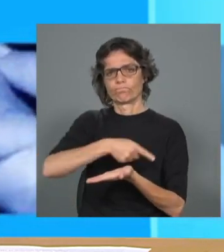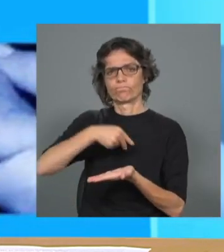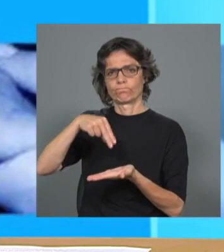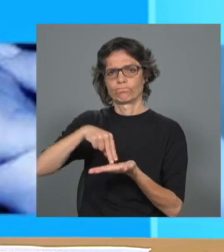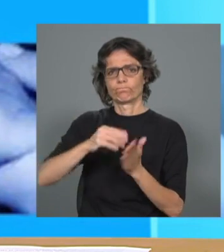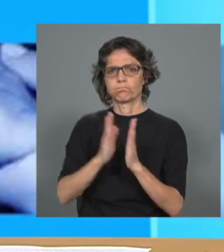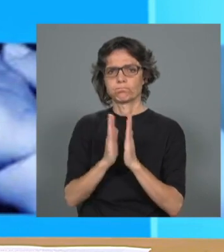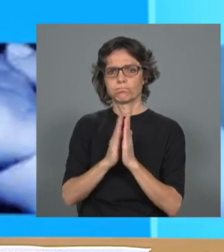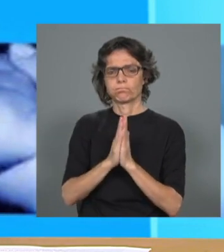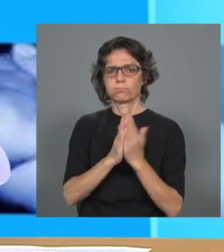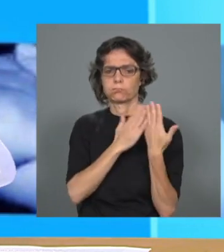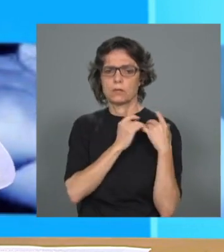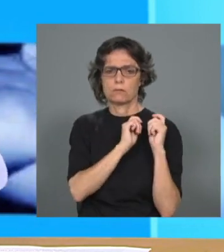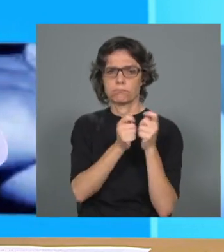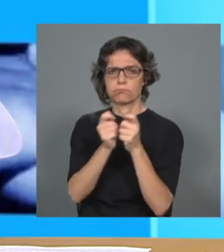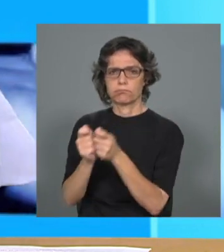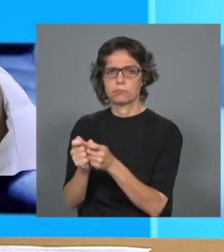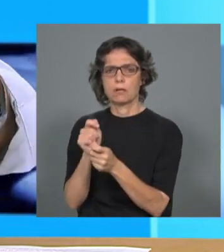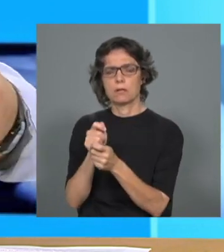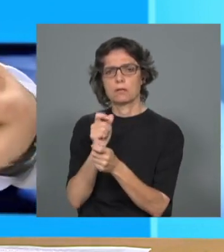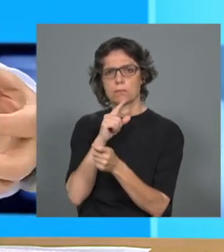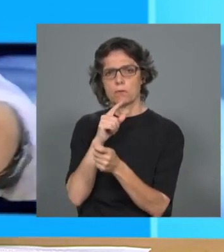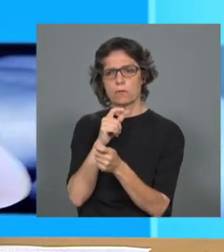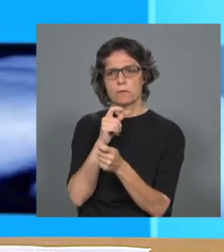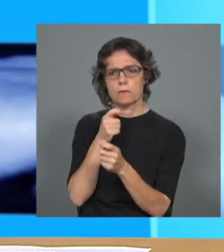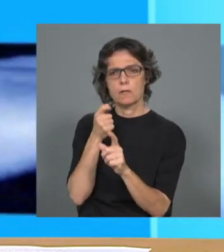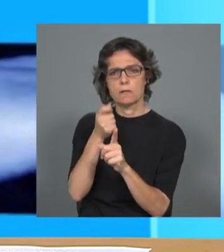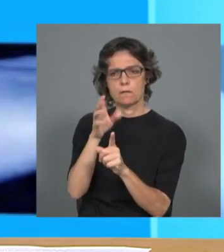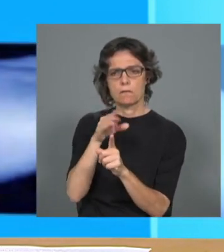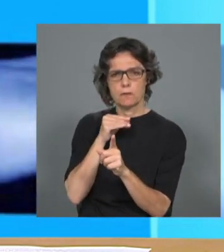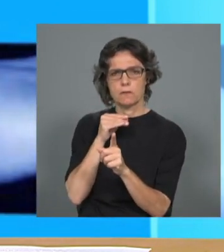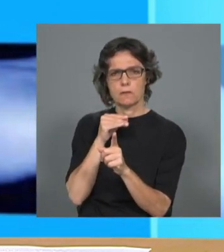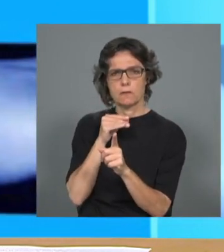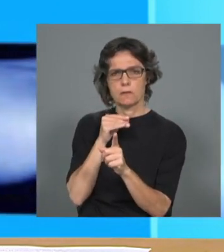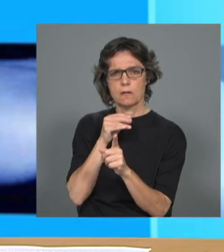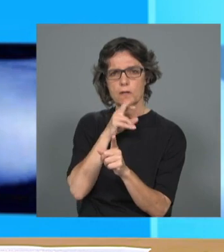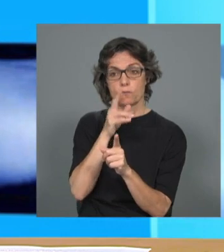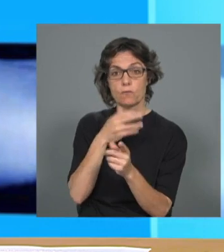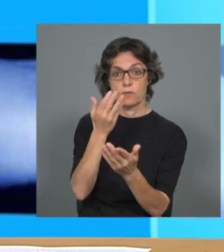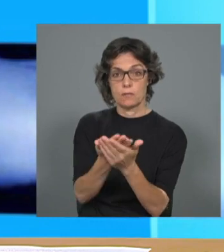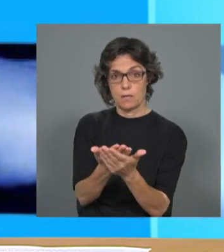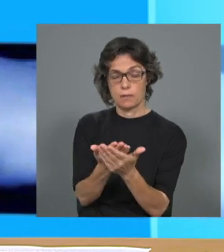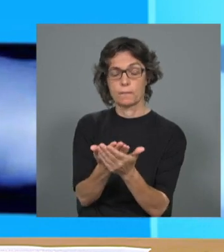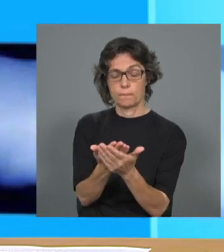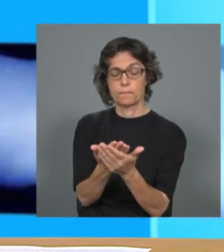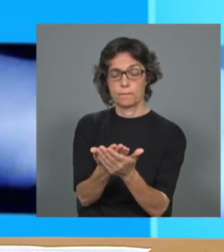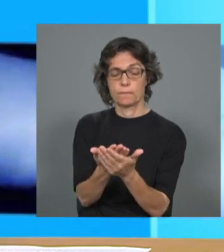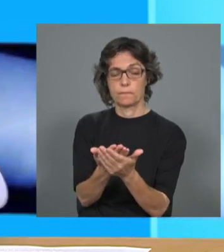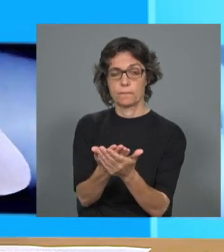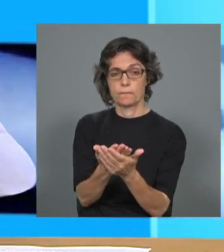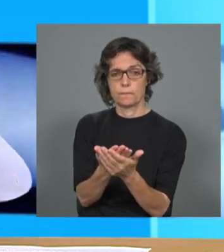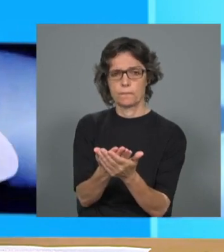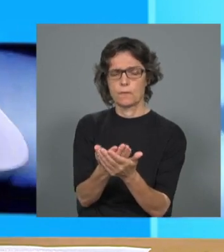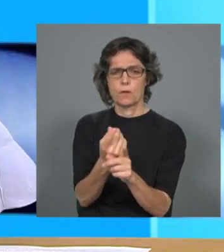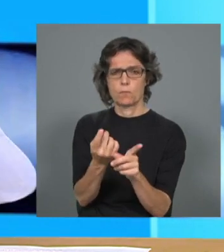encaminhada sinodal, que responde aos desafios prementes de tantas pessoas e